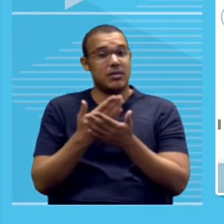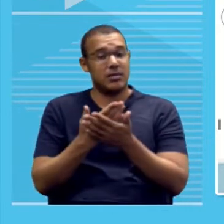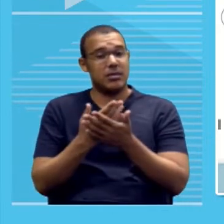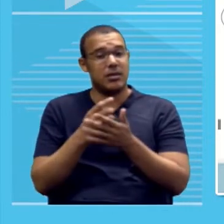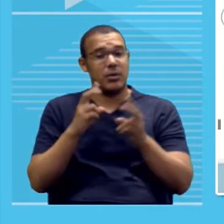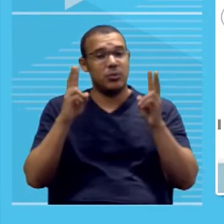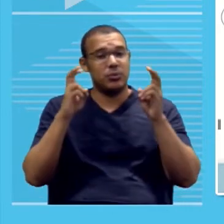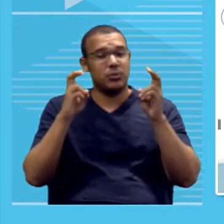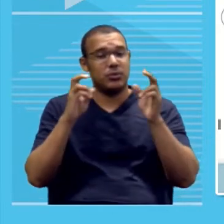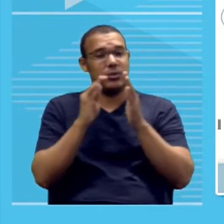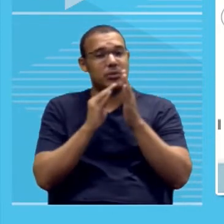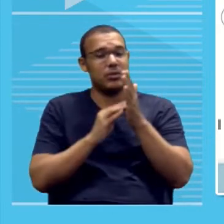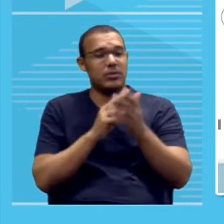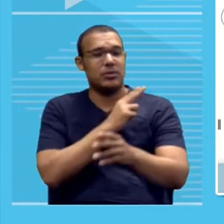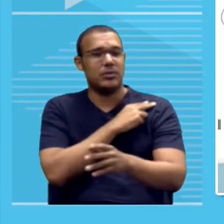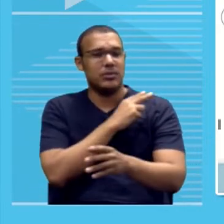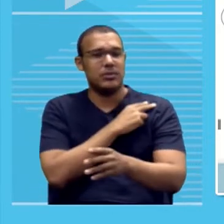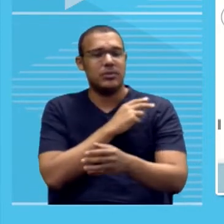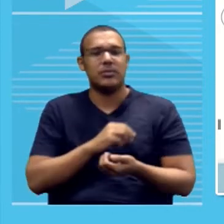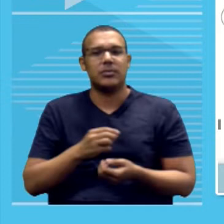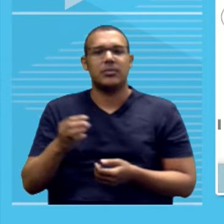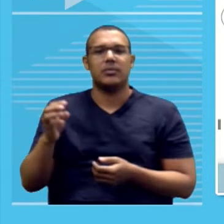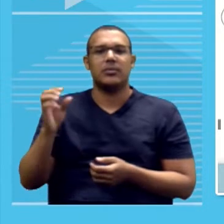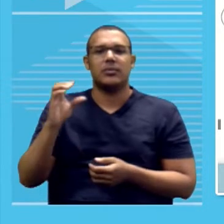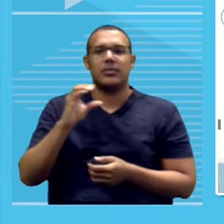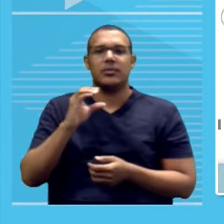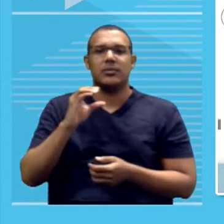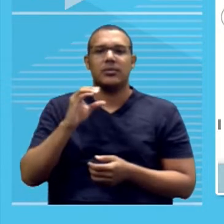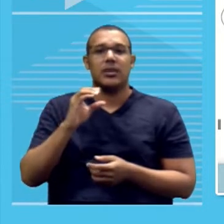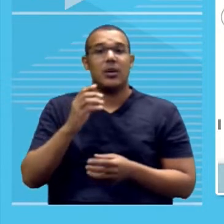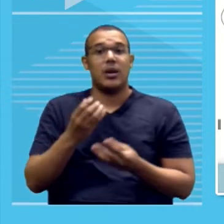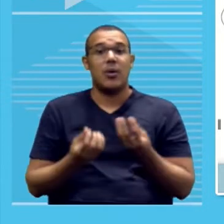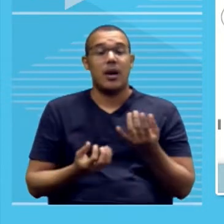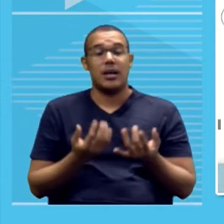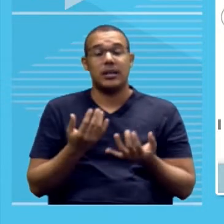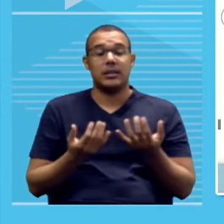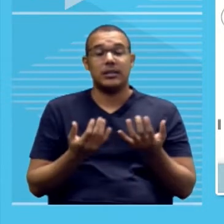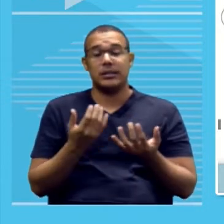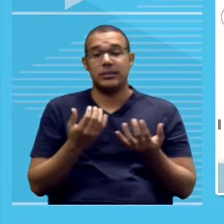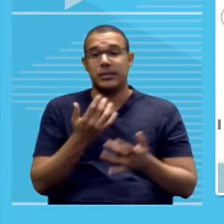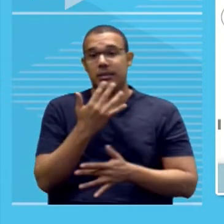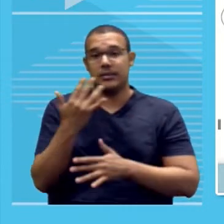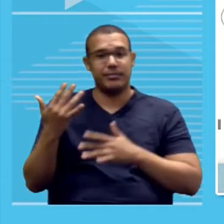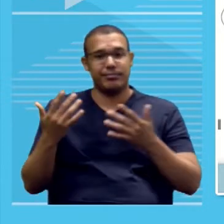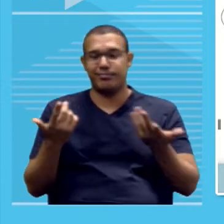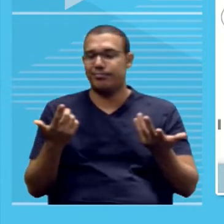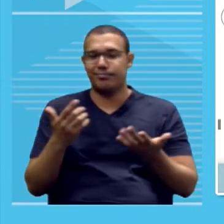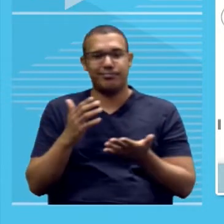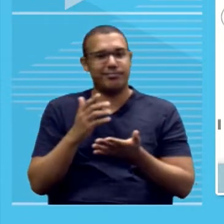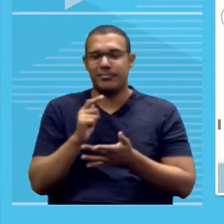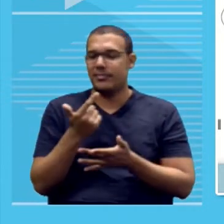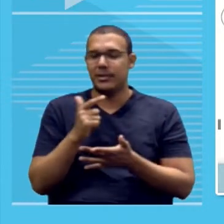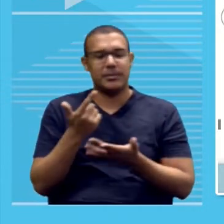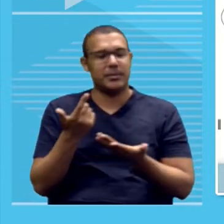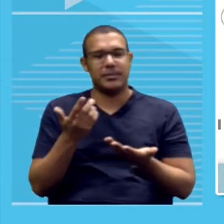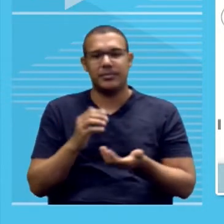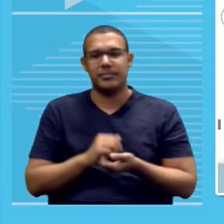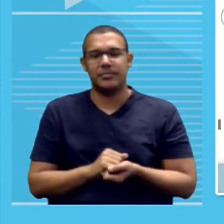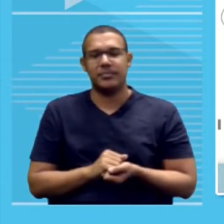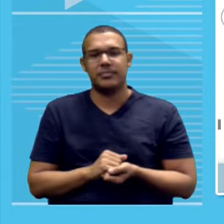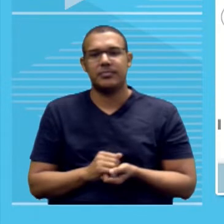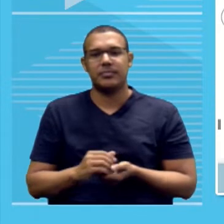do ensino médio. O efeito estufa é o efeito responsável pelo aquecimento global, que também não tem nada a ver com o que a gente está estudando.